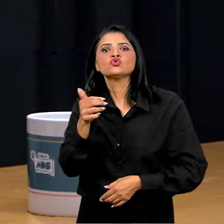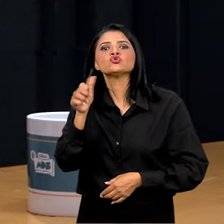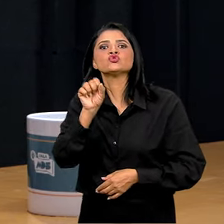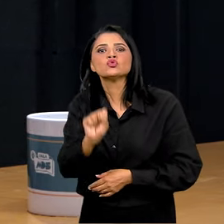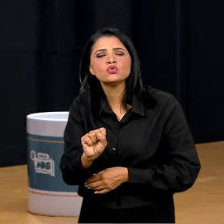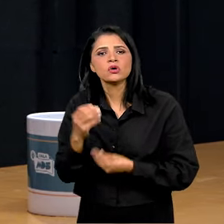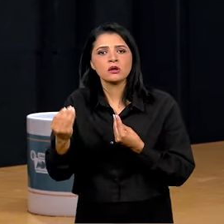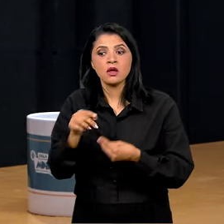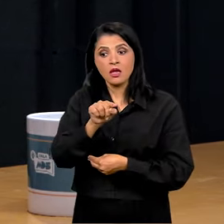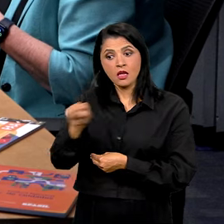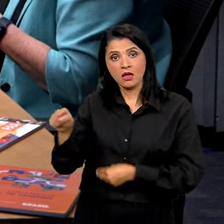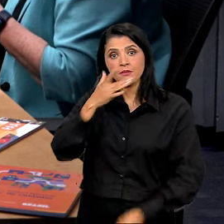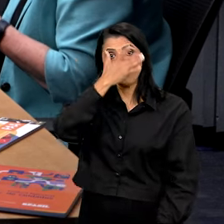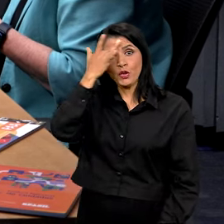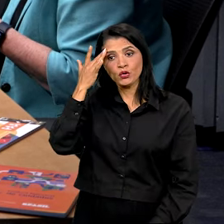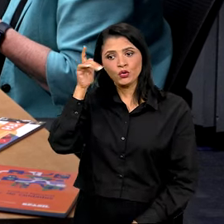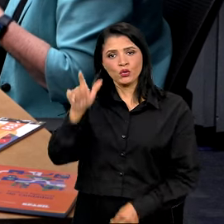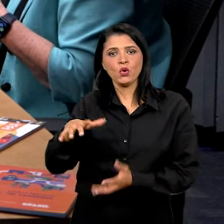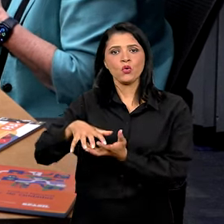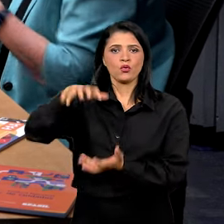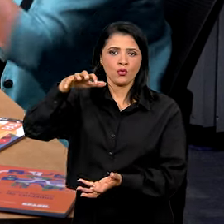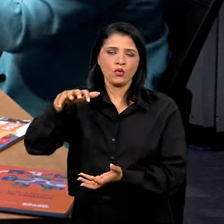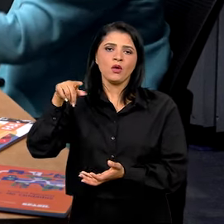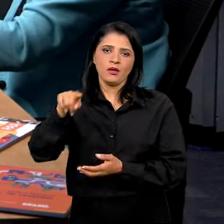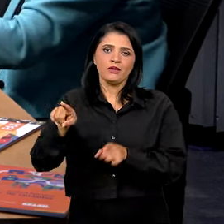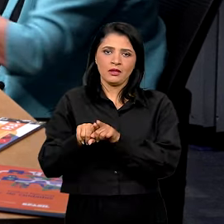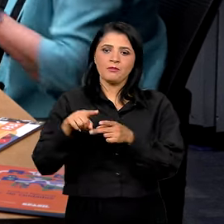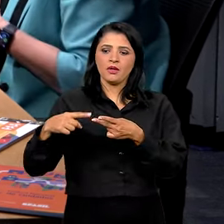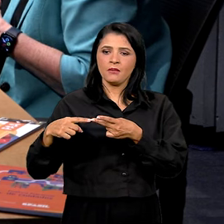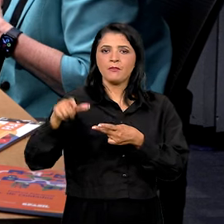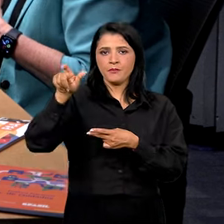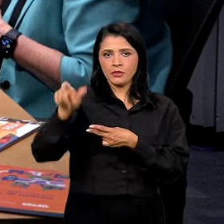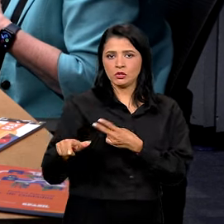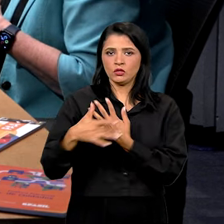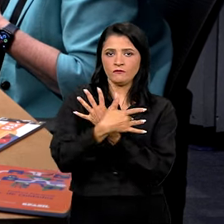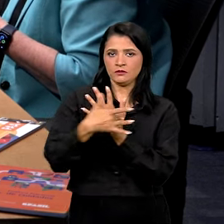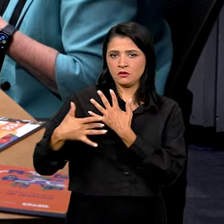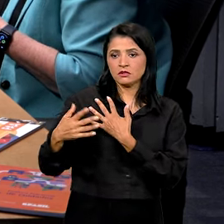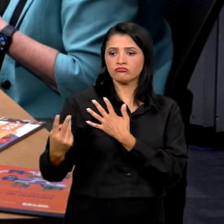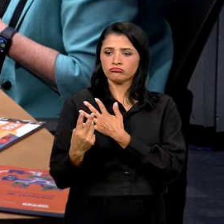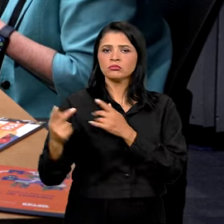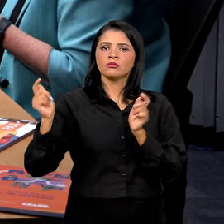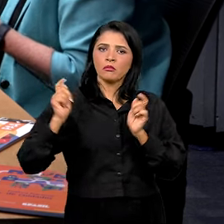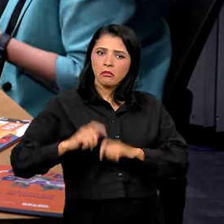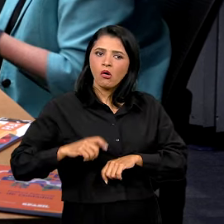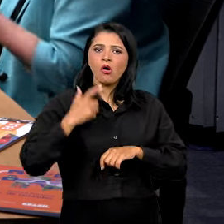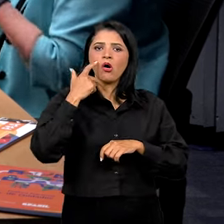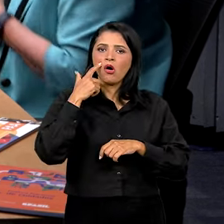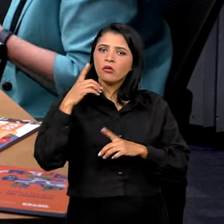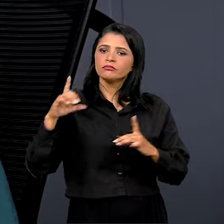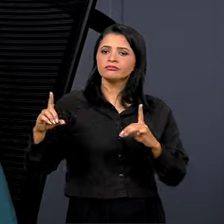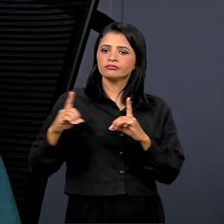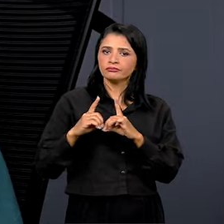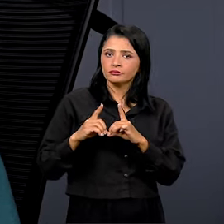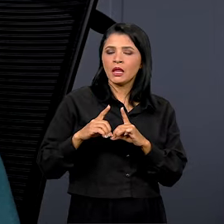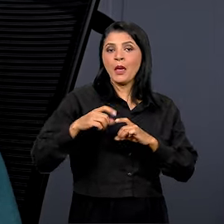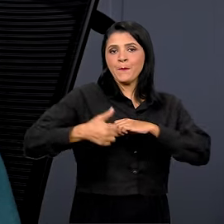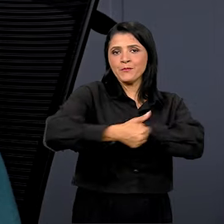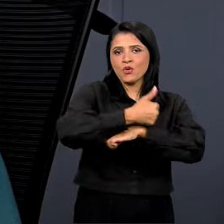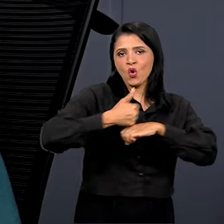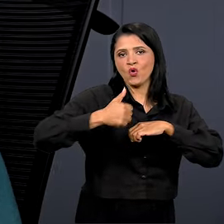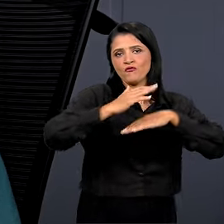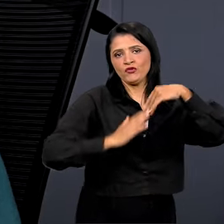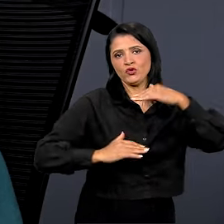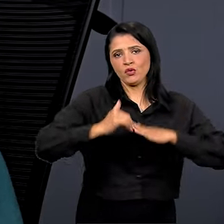aonde essas pessoas idosas vão e com deficiência vão poder estar sendo atendidas por